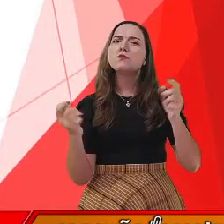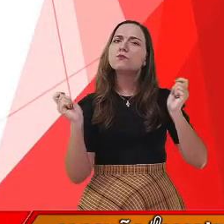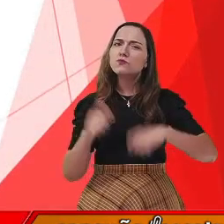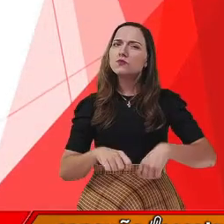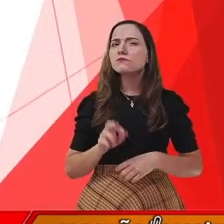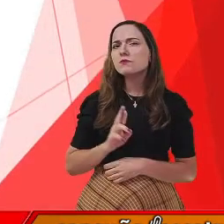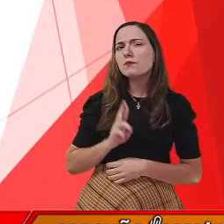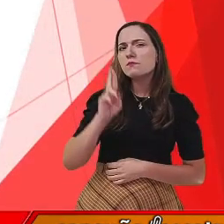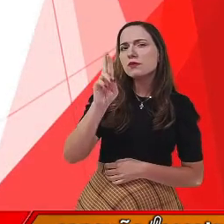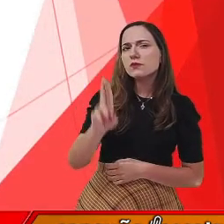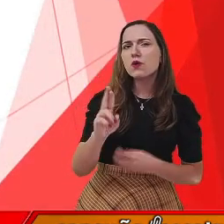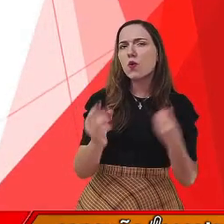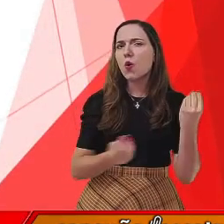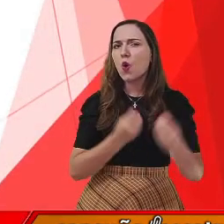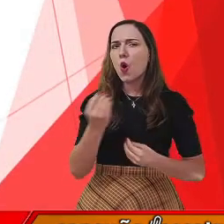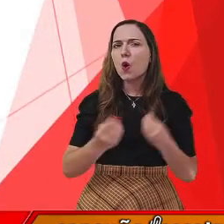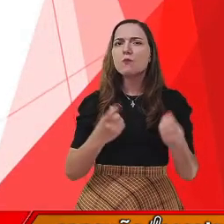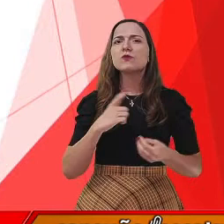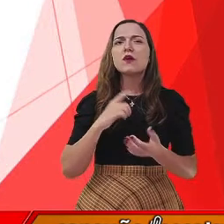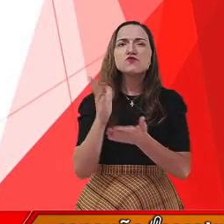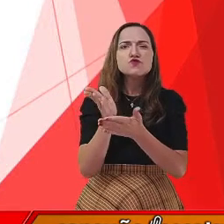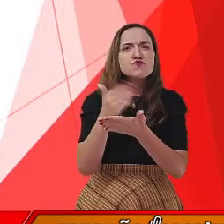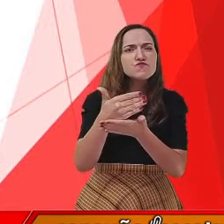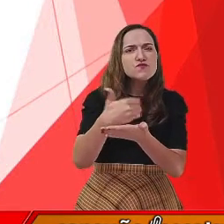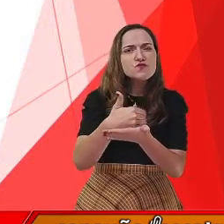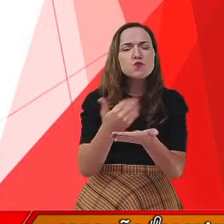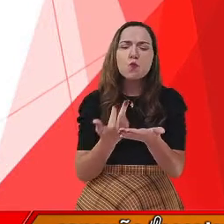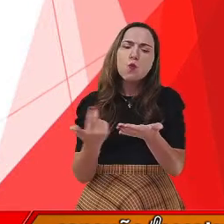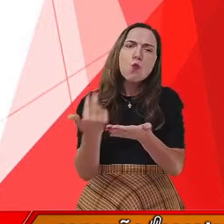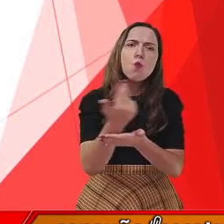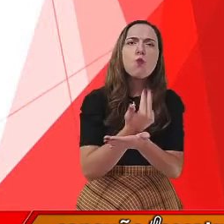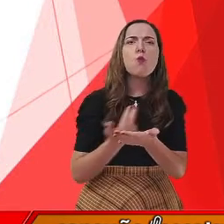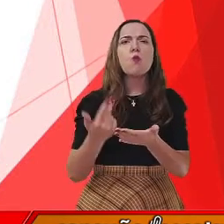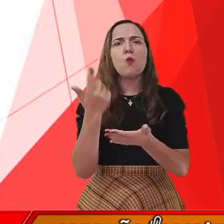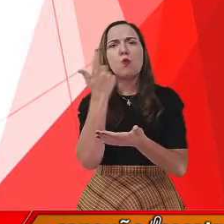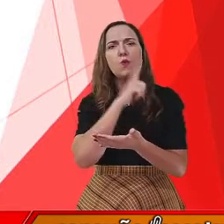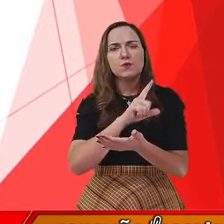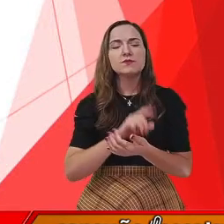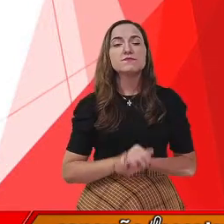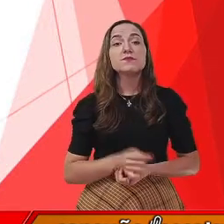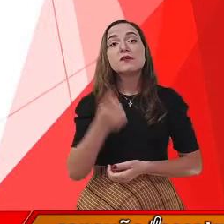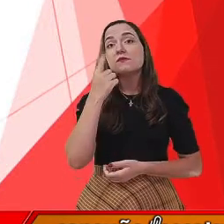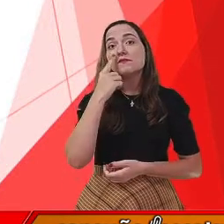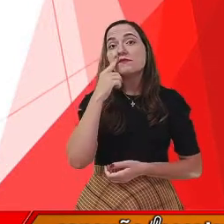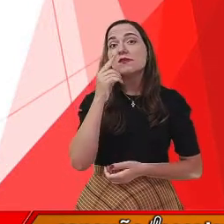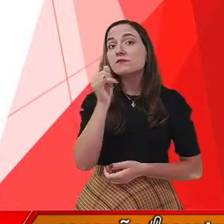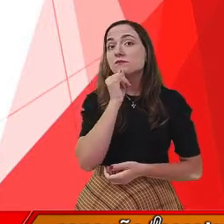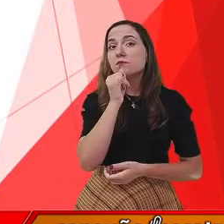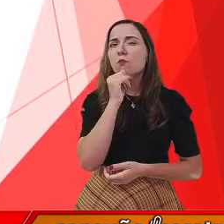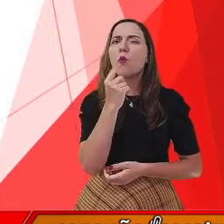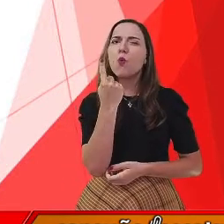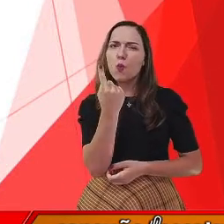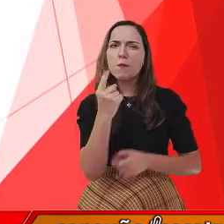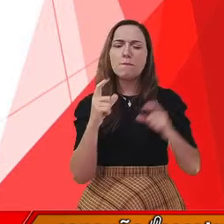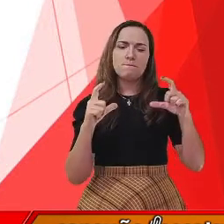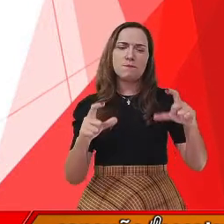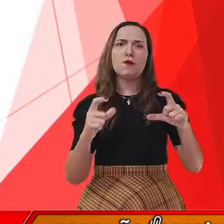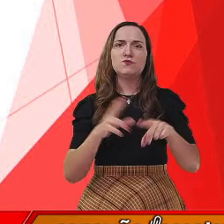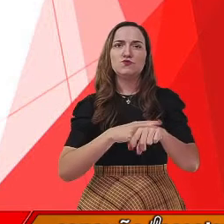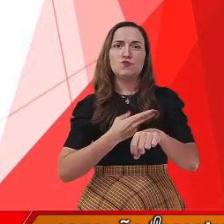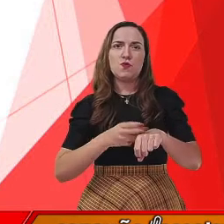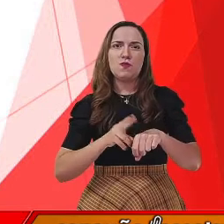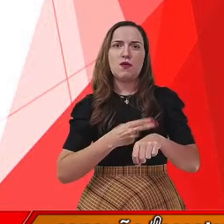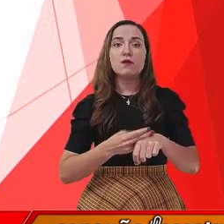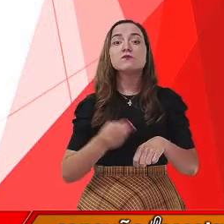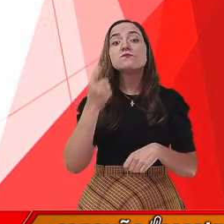representar algo dividido em partes iguais. Suponha que tenhamos uma barra de chocolate. Quantas partes iguais